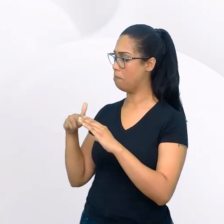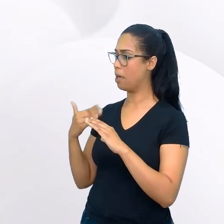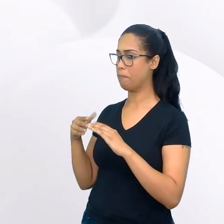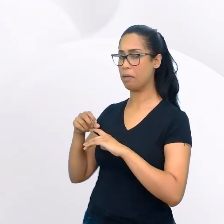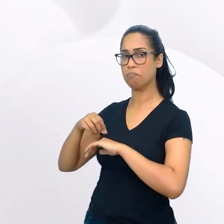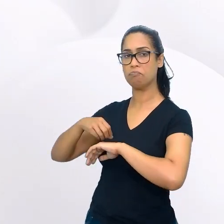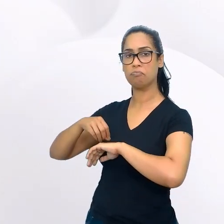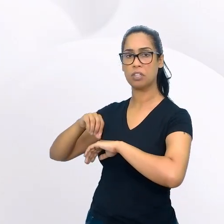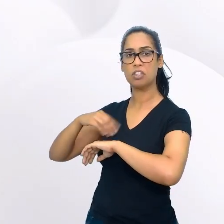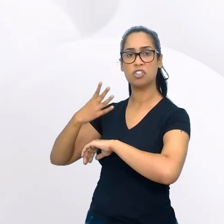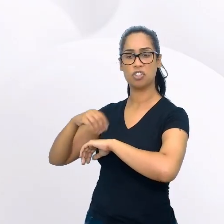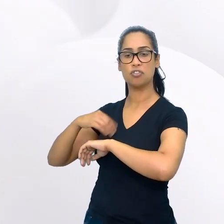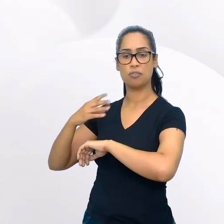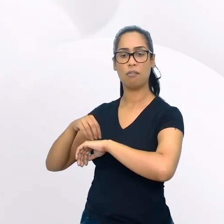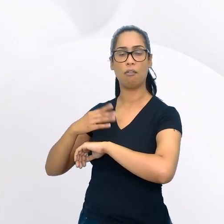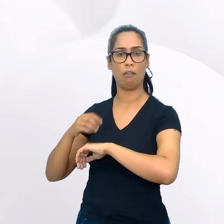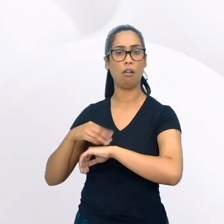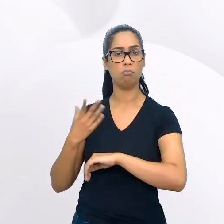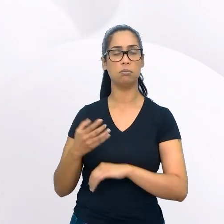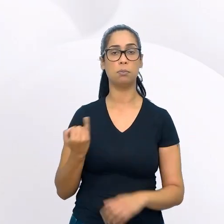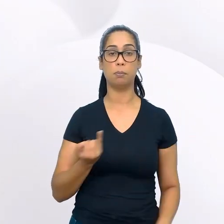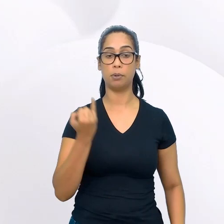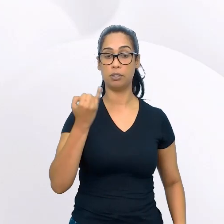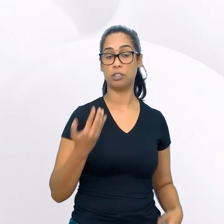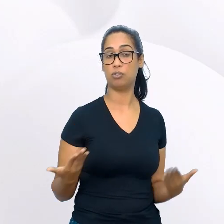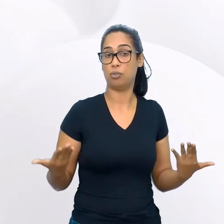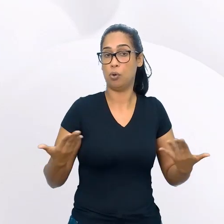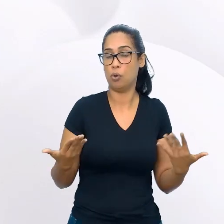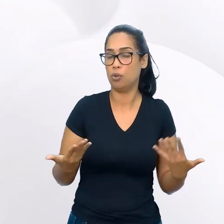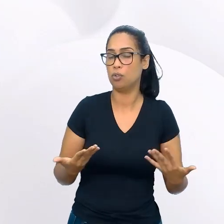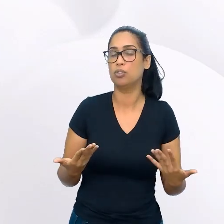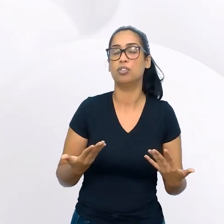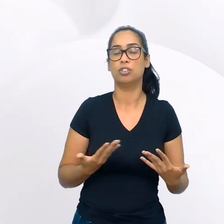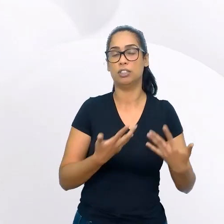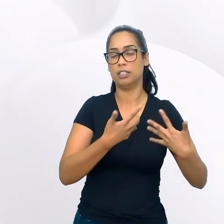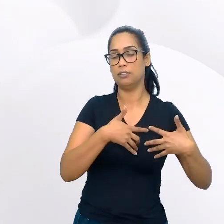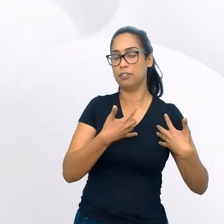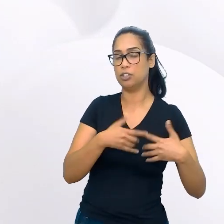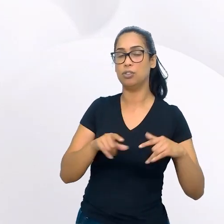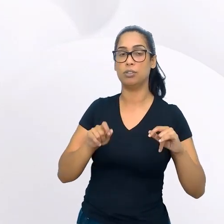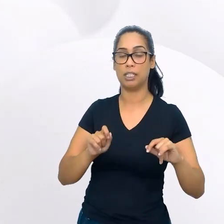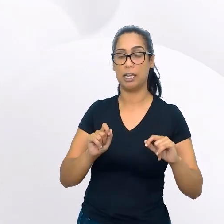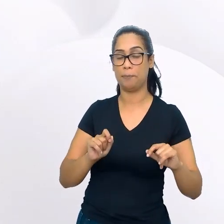aqui para reflexão agora sobre a ABNT